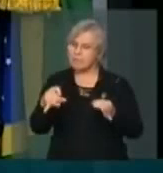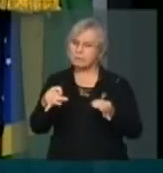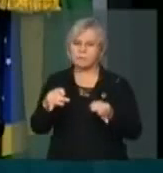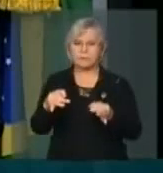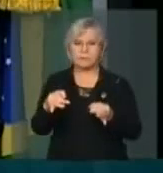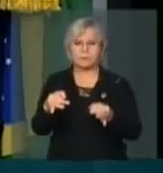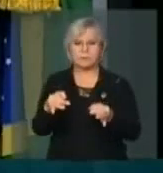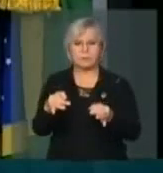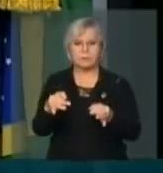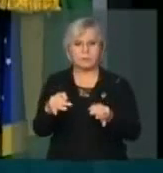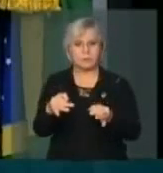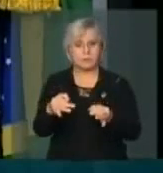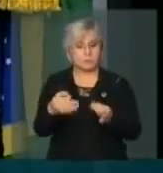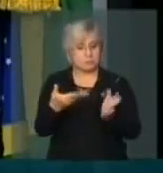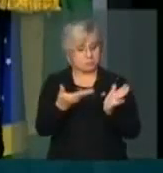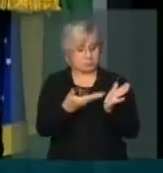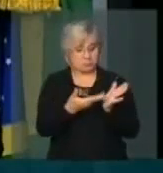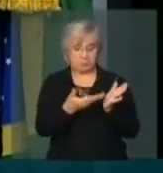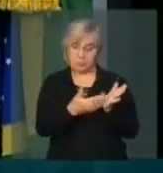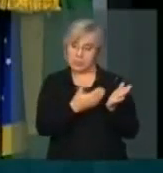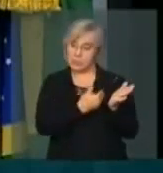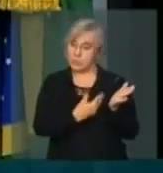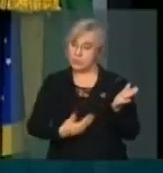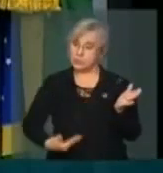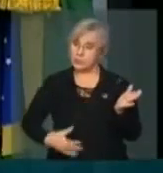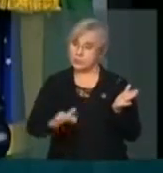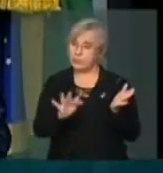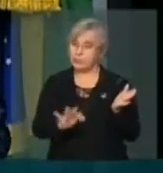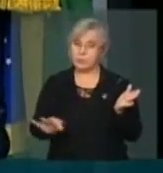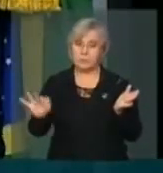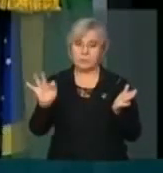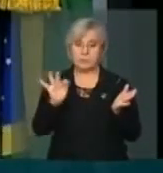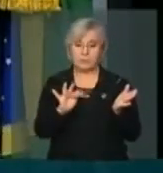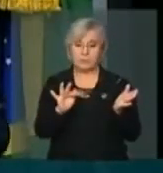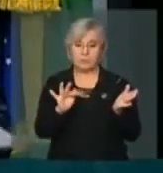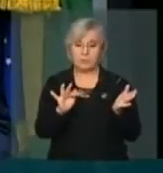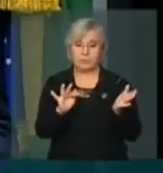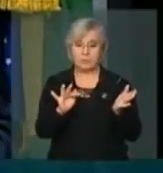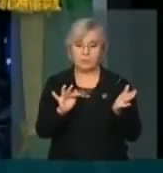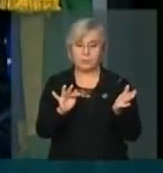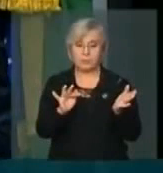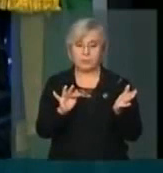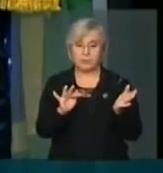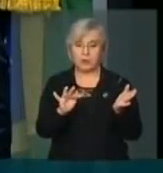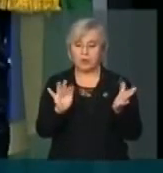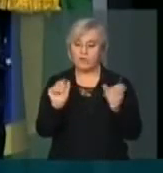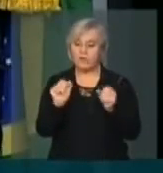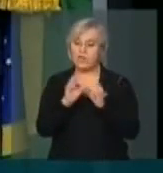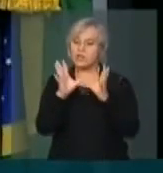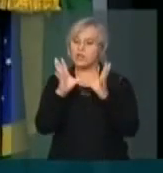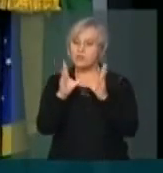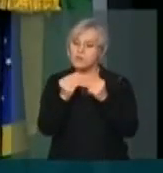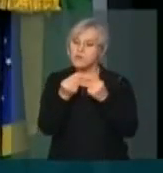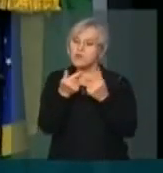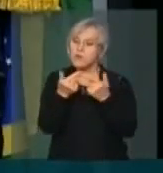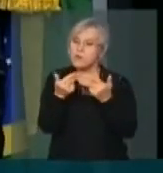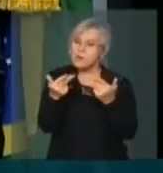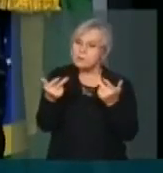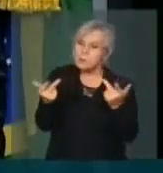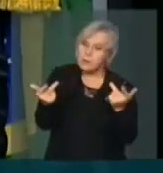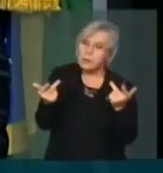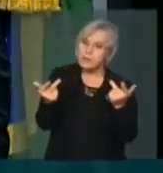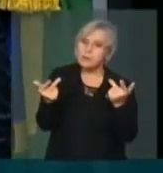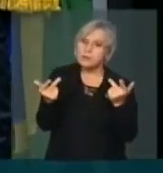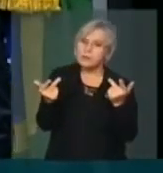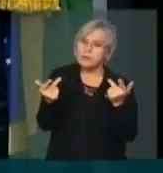certeza de que neste governo muito se comeu, muito se bebeu, mas a indigestão e a ressaca